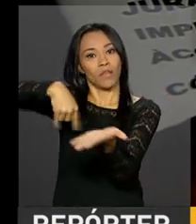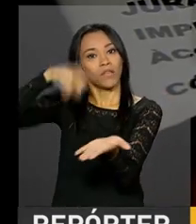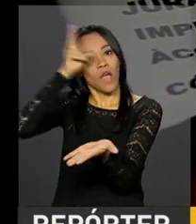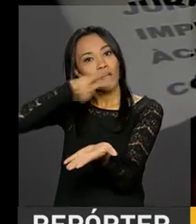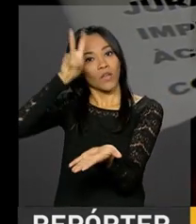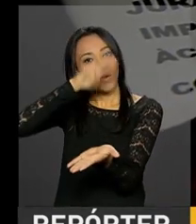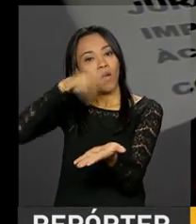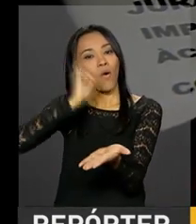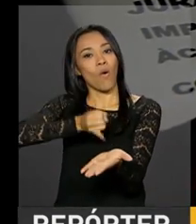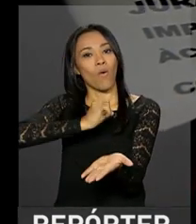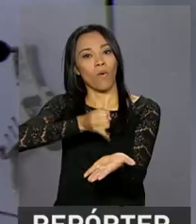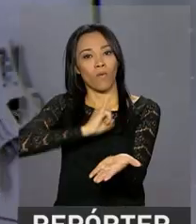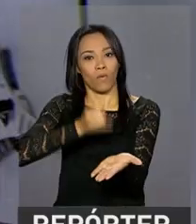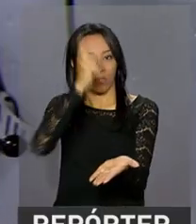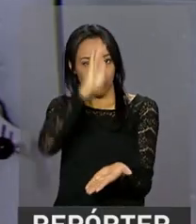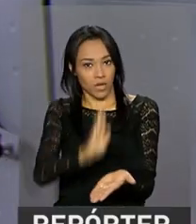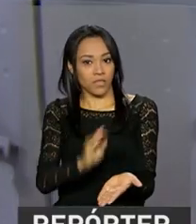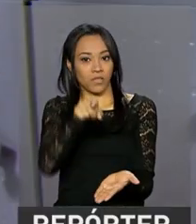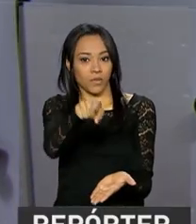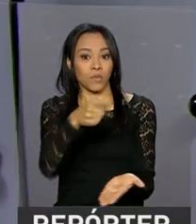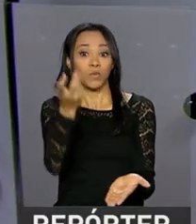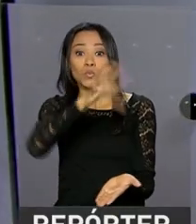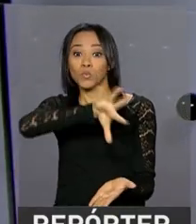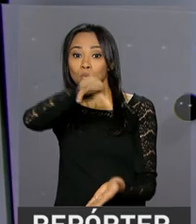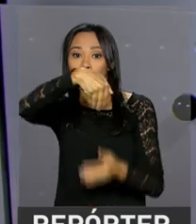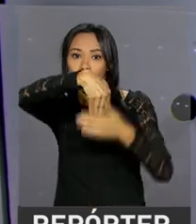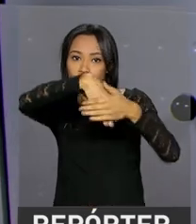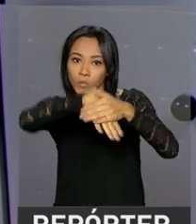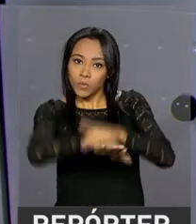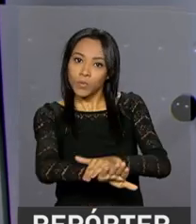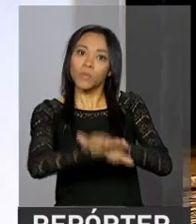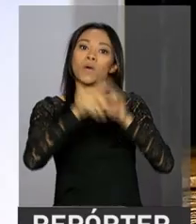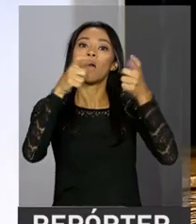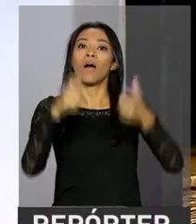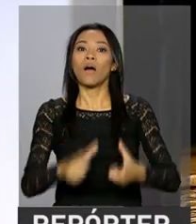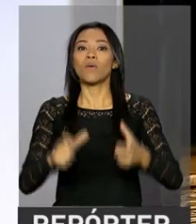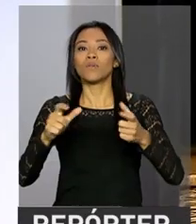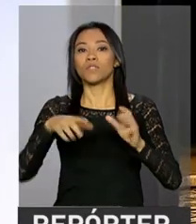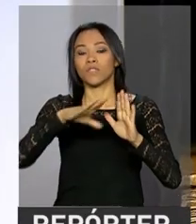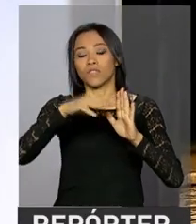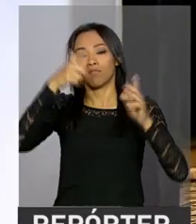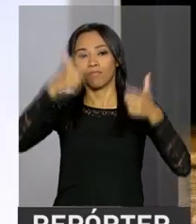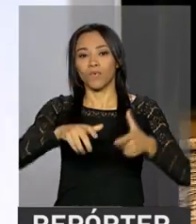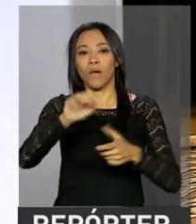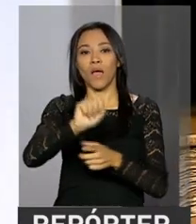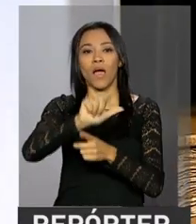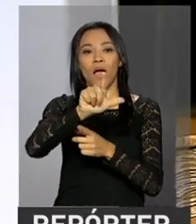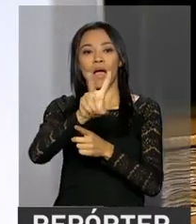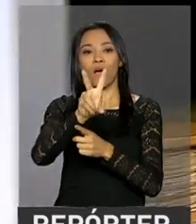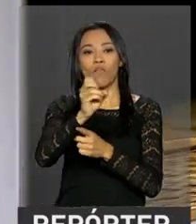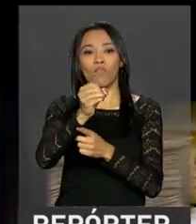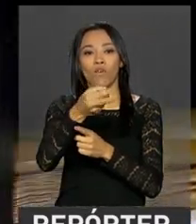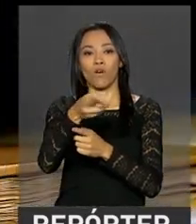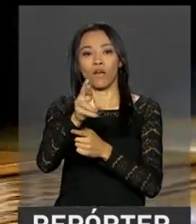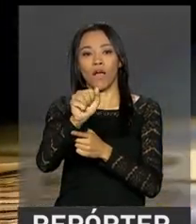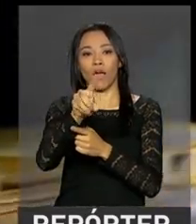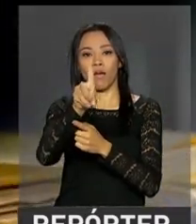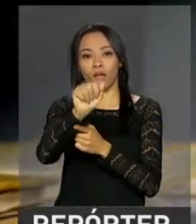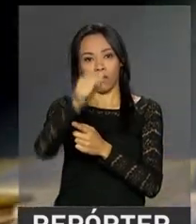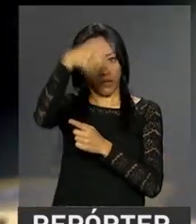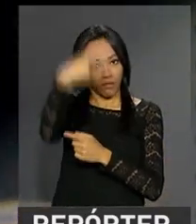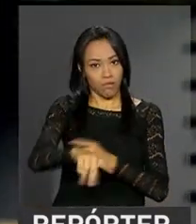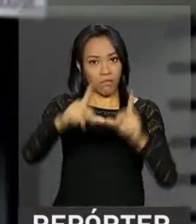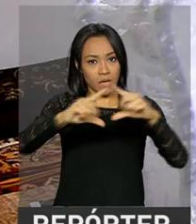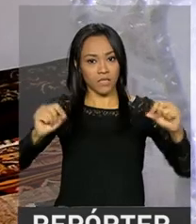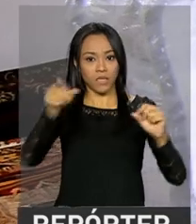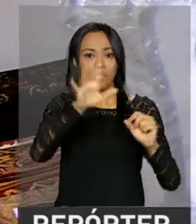do Brasil eles estão armazenados no acervo técnico do Palácio da Alvorada em Brasília no local é possível controlar